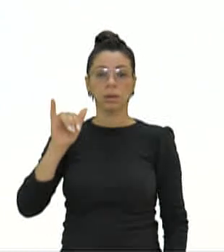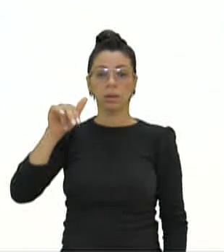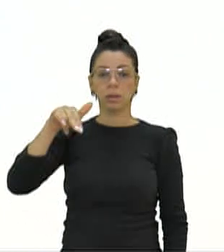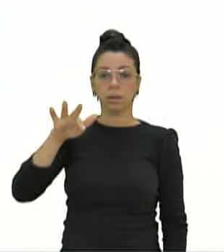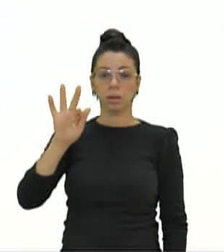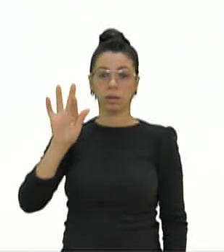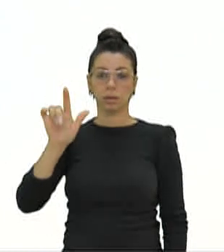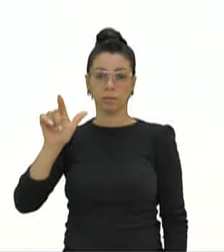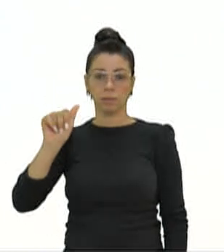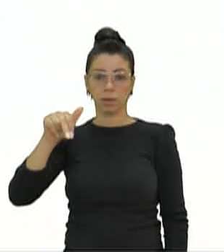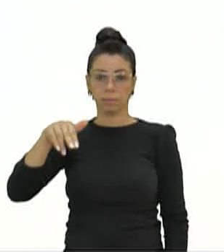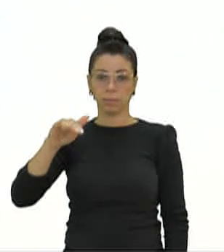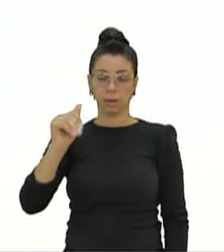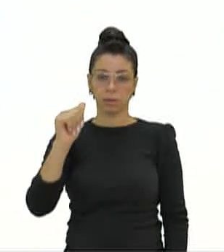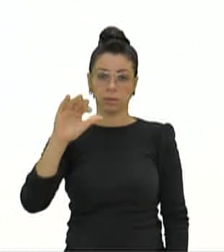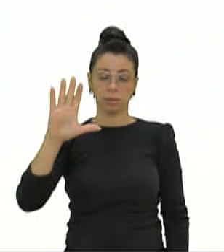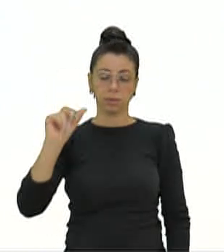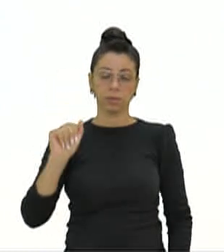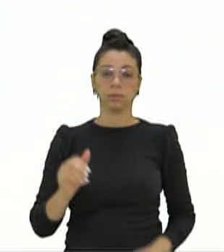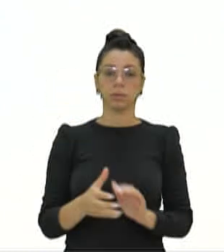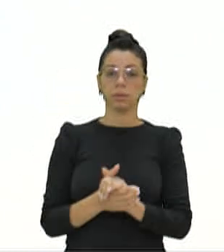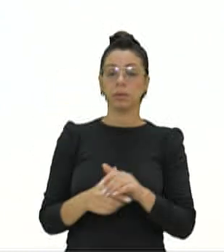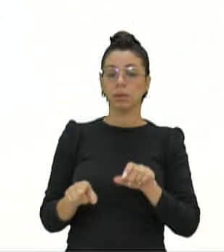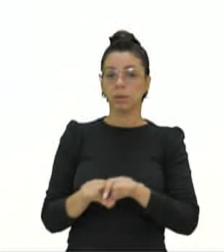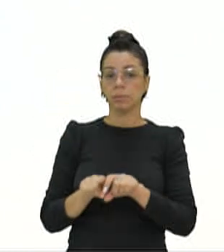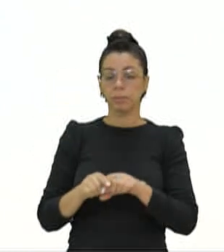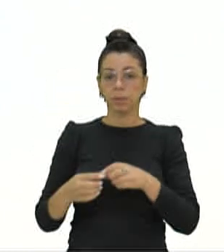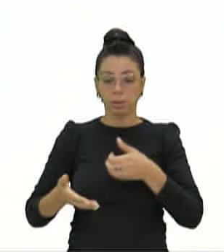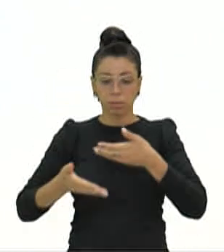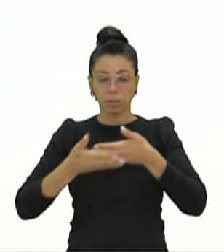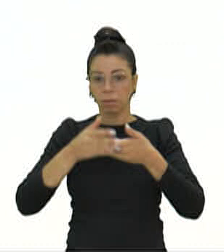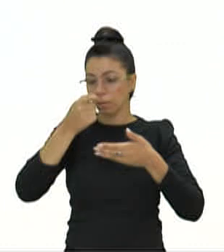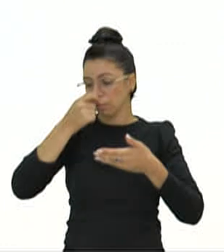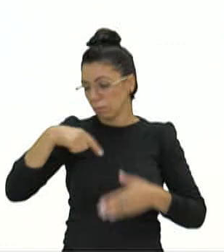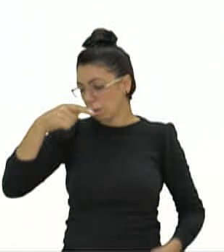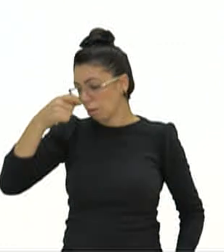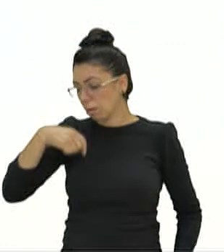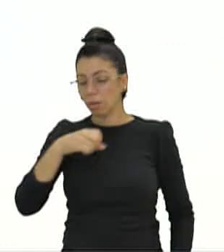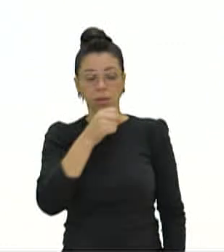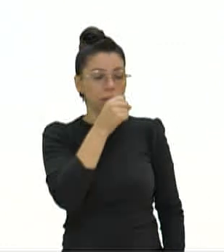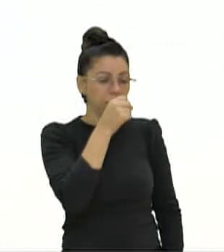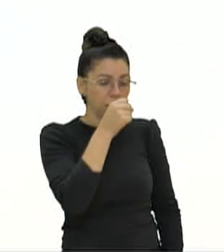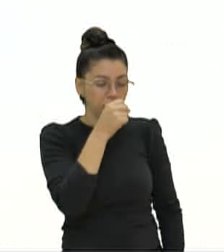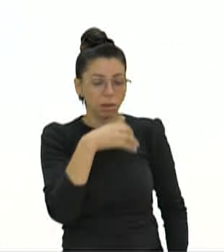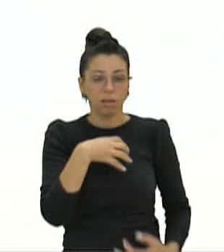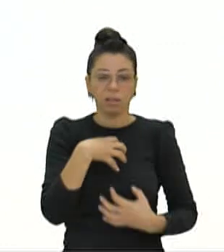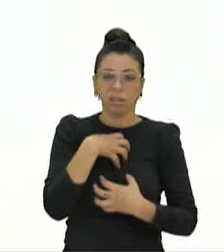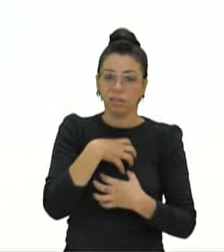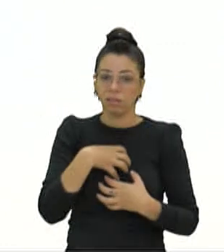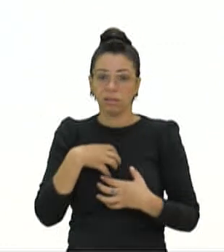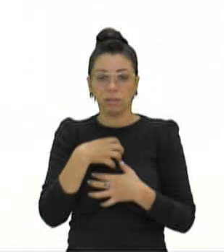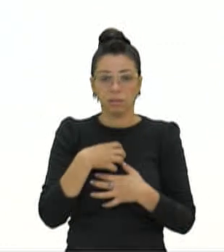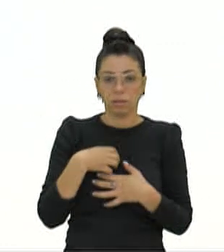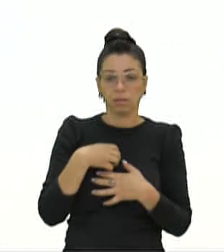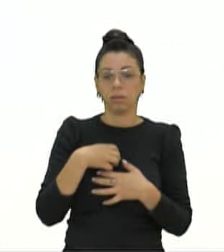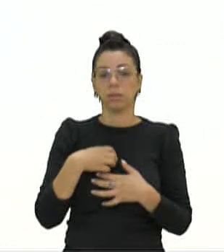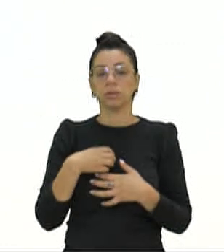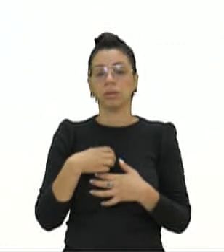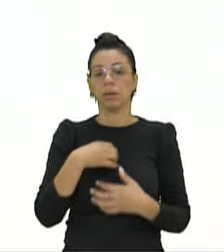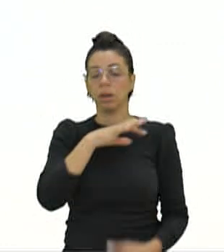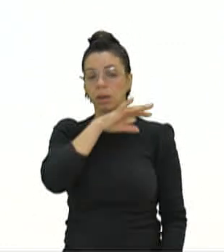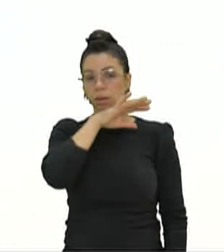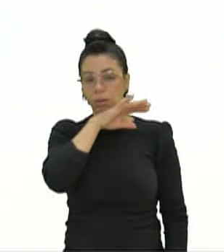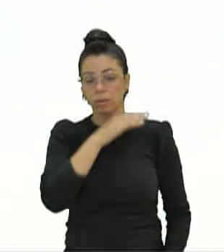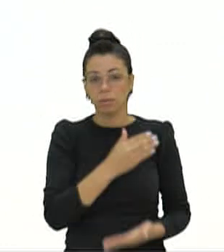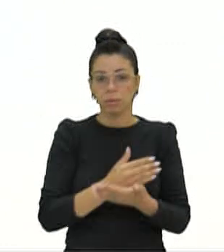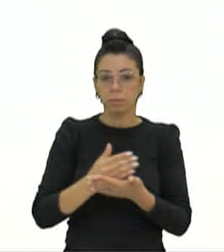Os sintomas, que incluem nariz entupido ou escorrendo, tosse, mal-estar, iniciam-se geralmente 1, 2 dias depois